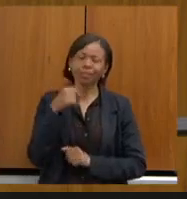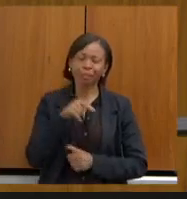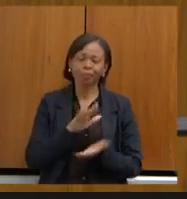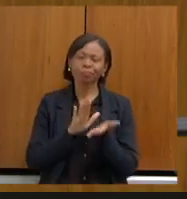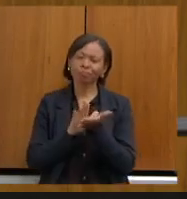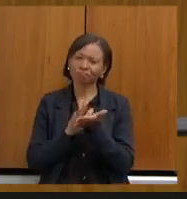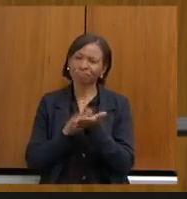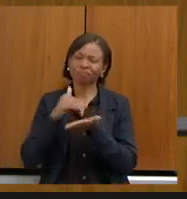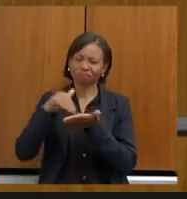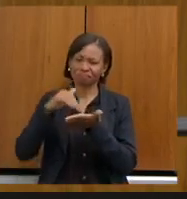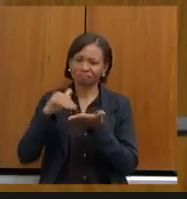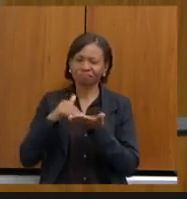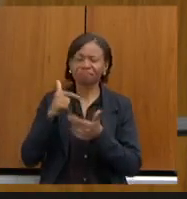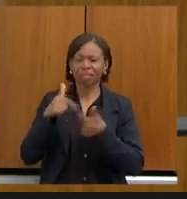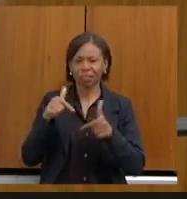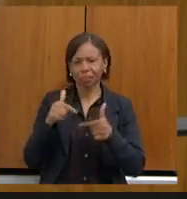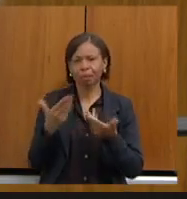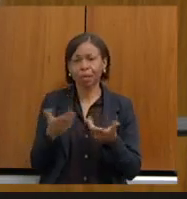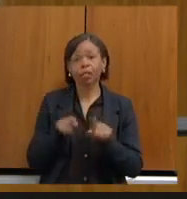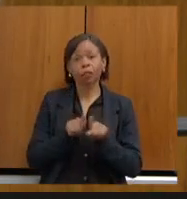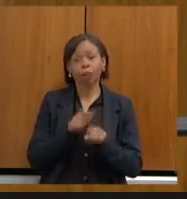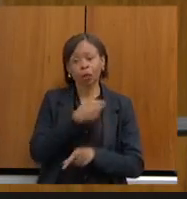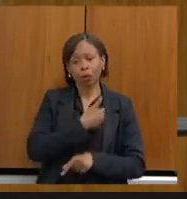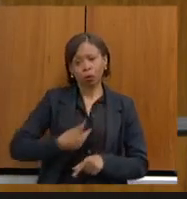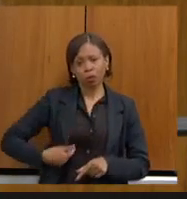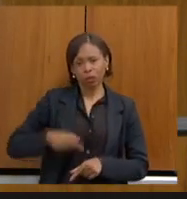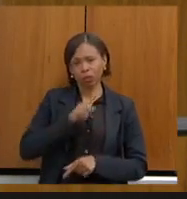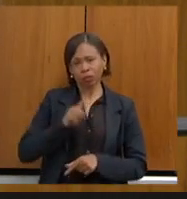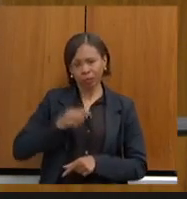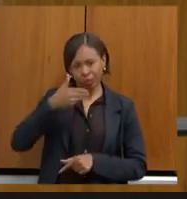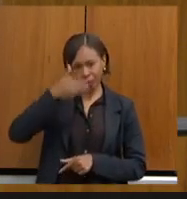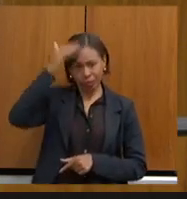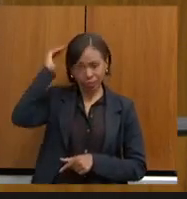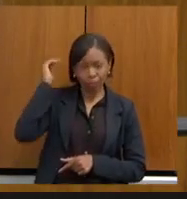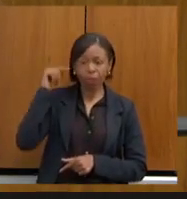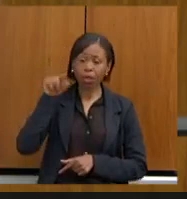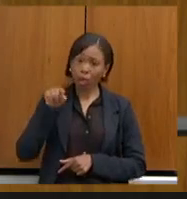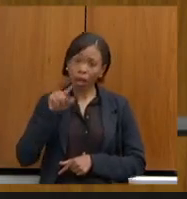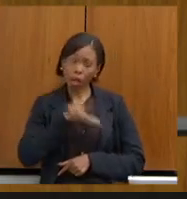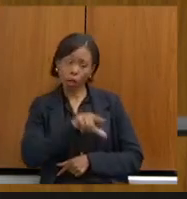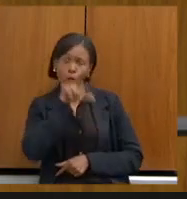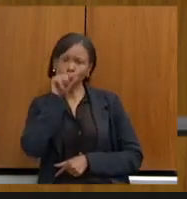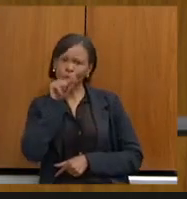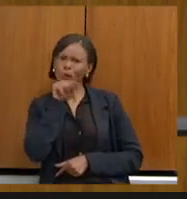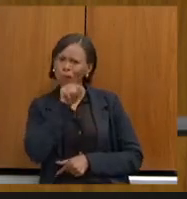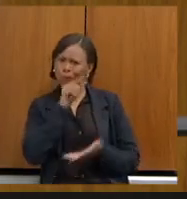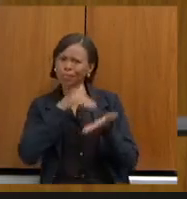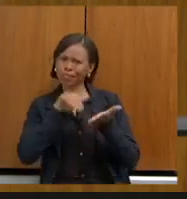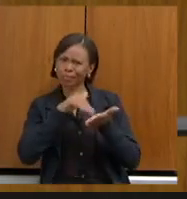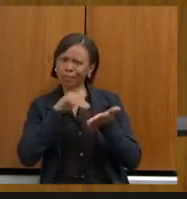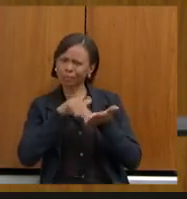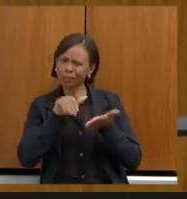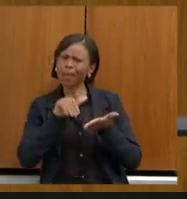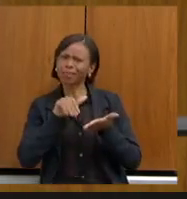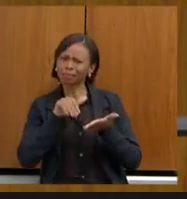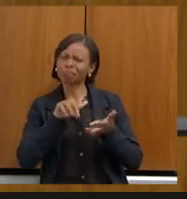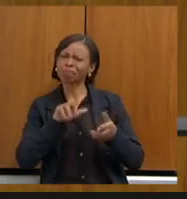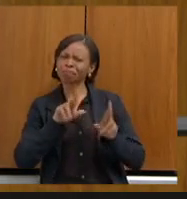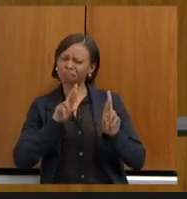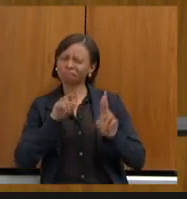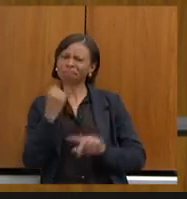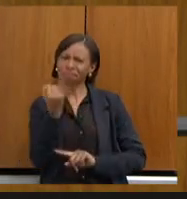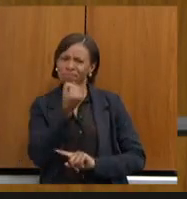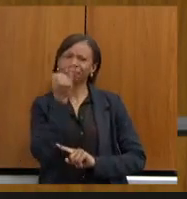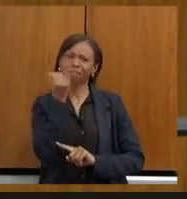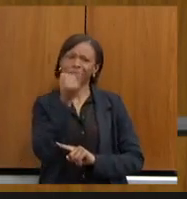e parabenizo também o nosso Governador pela escolha Brilhante de Um nome tão tão importante para nós no